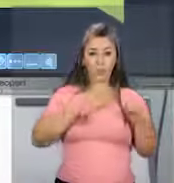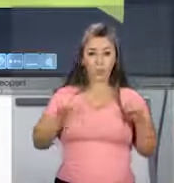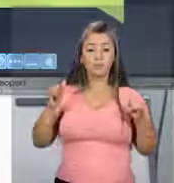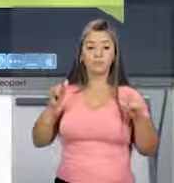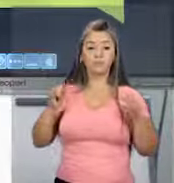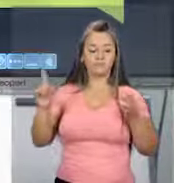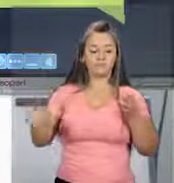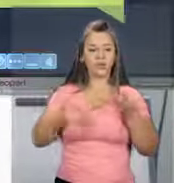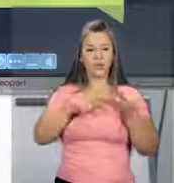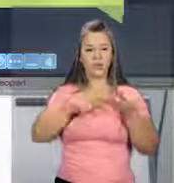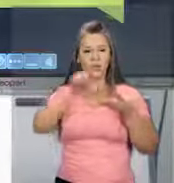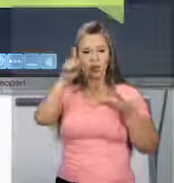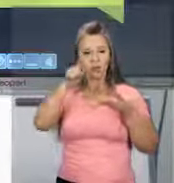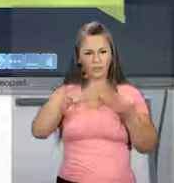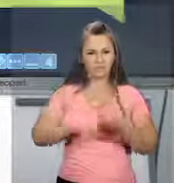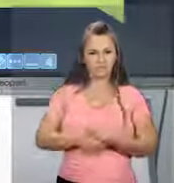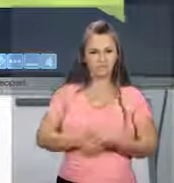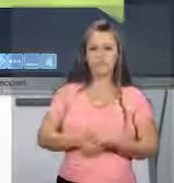Um efeito